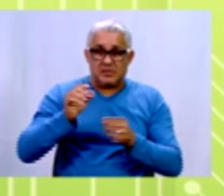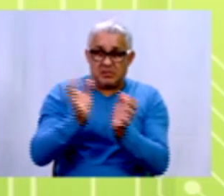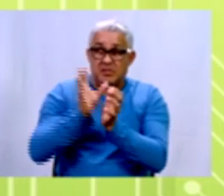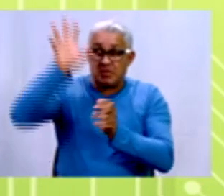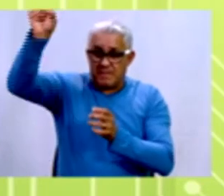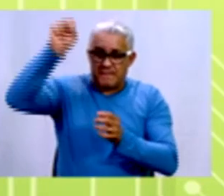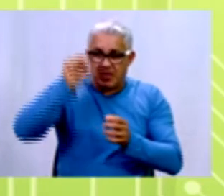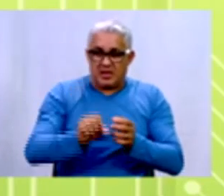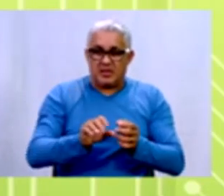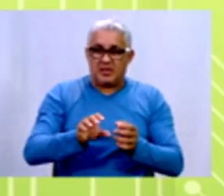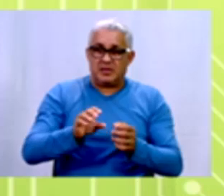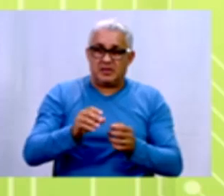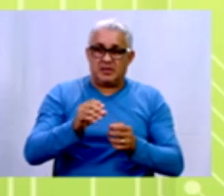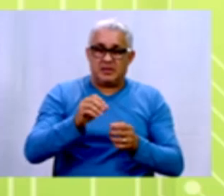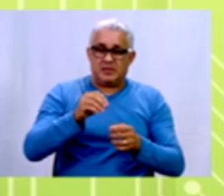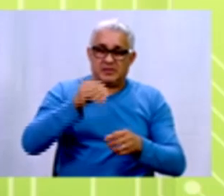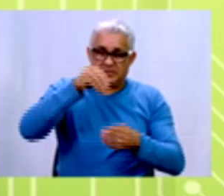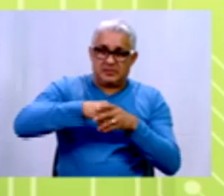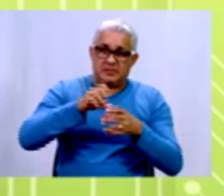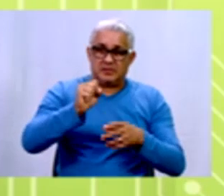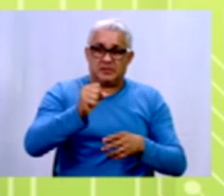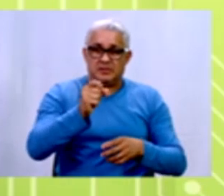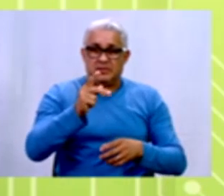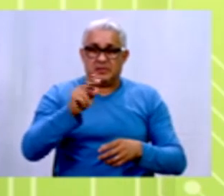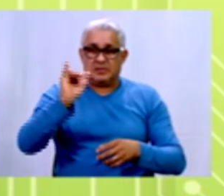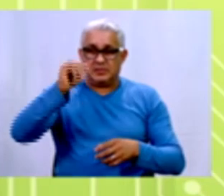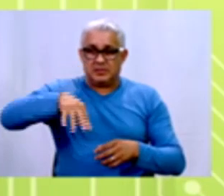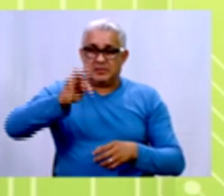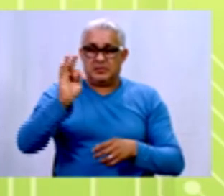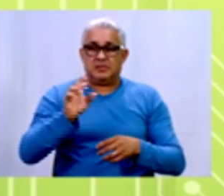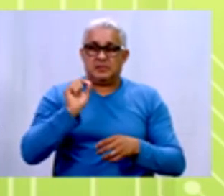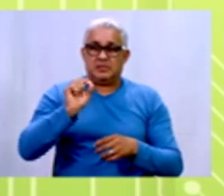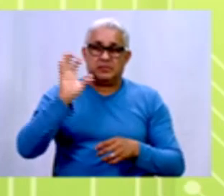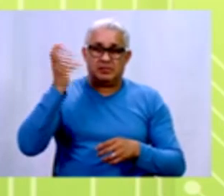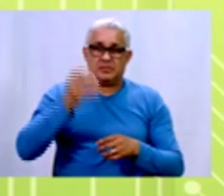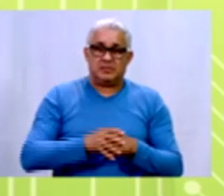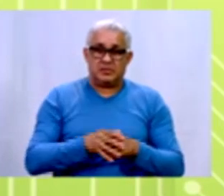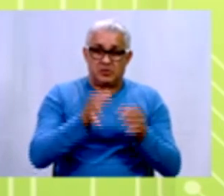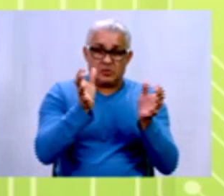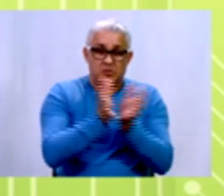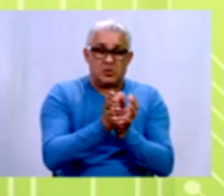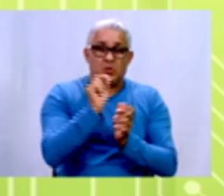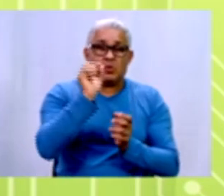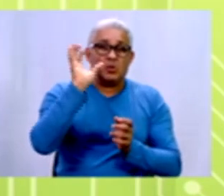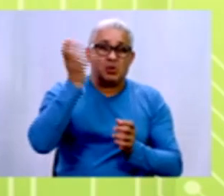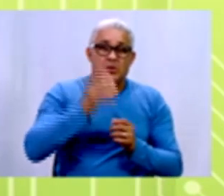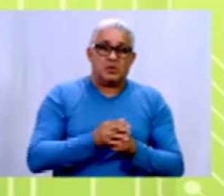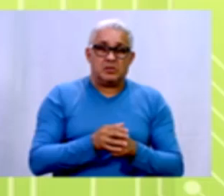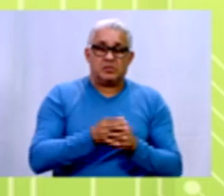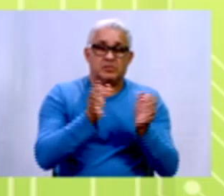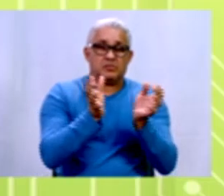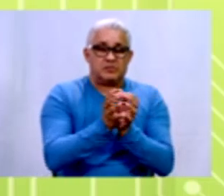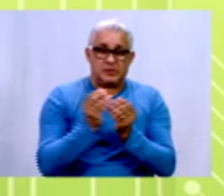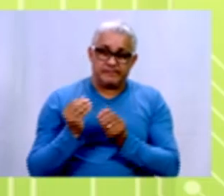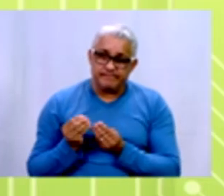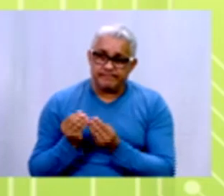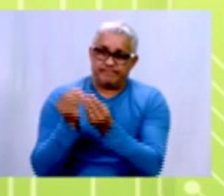Sprint Backlog. E aí o que acontece? No final do sprint, o time vai estar fazendo uma